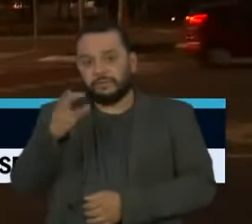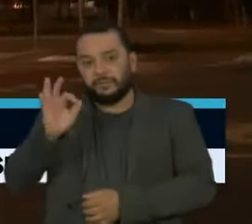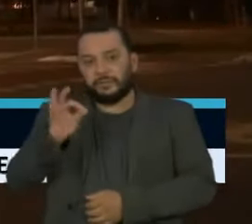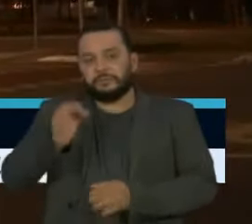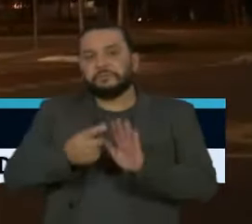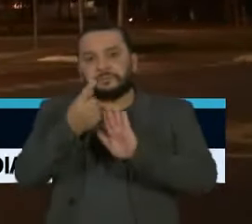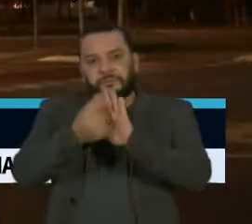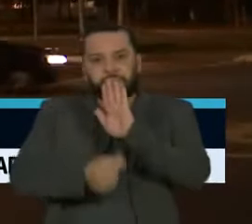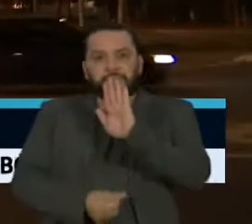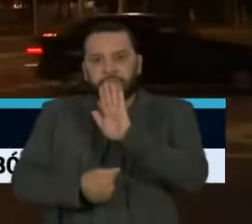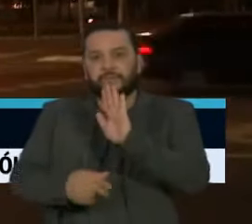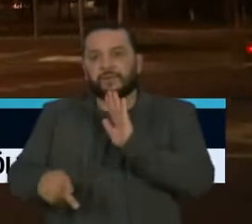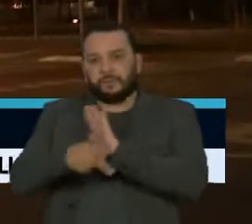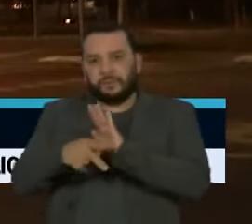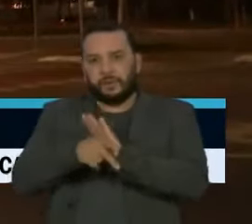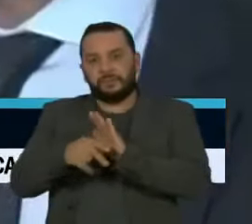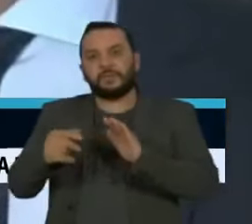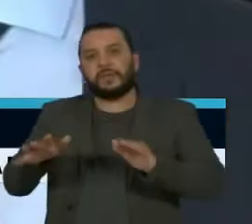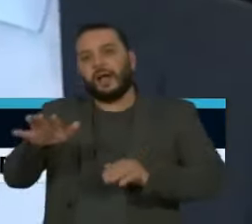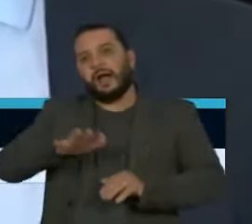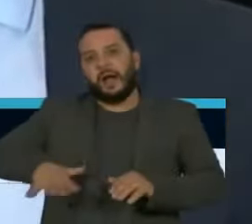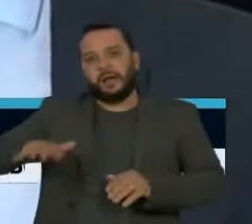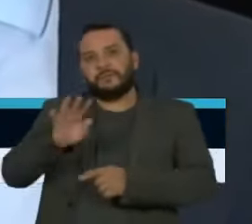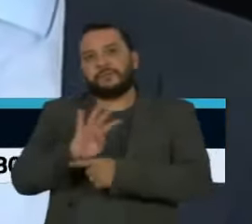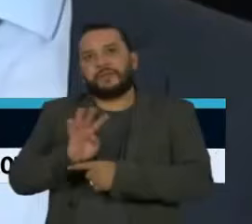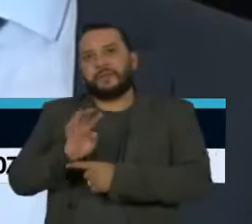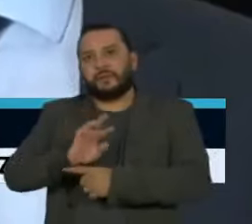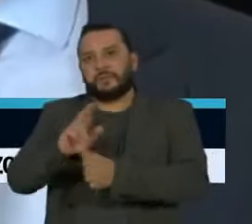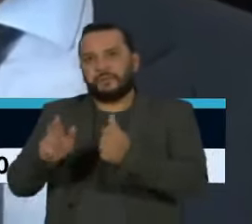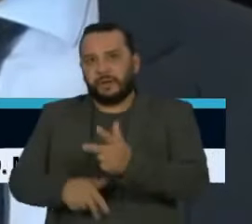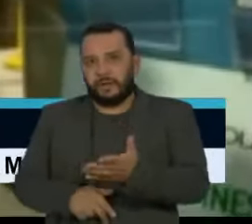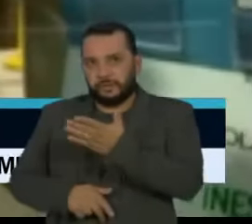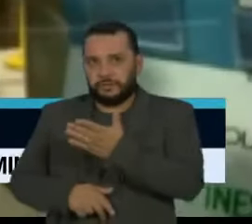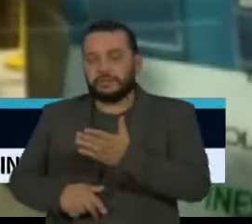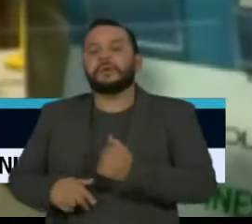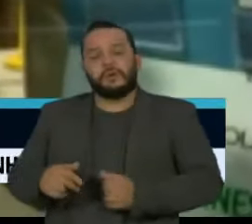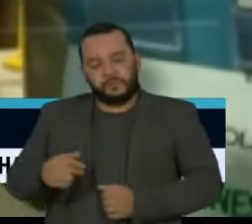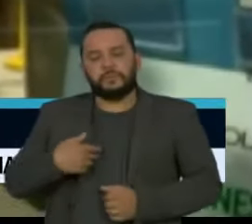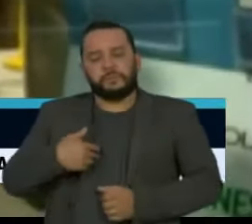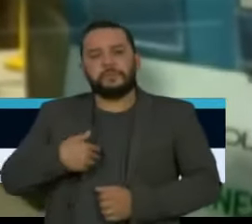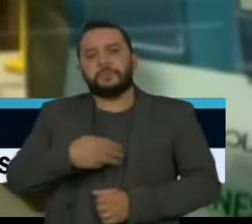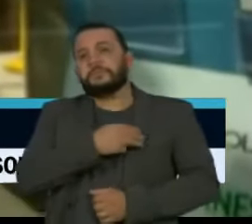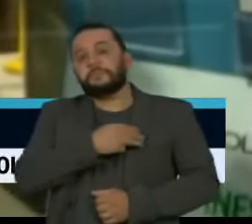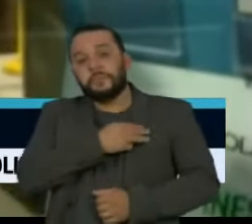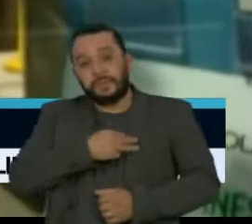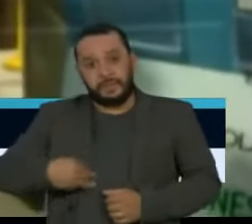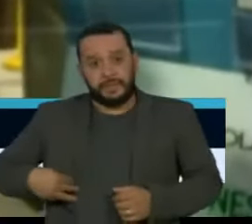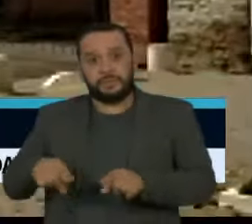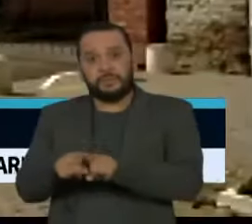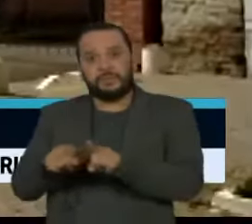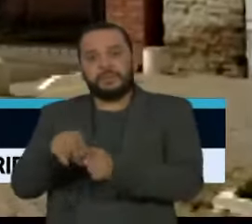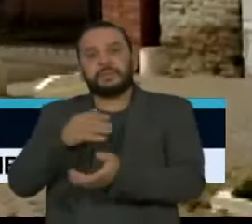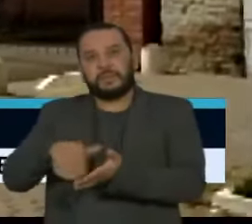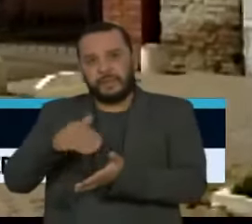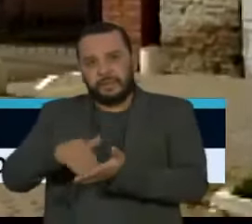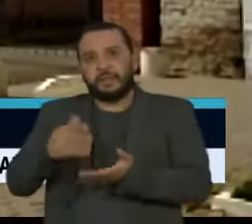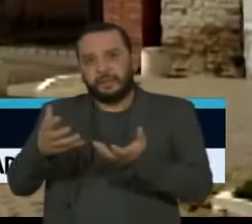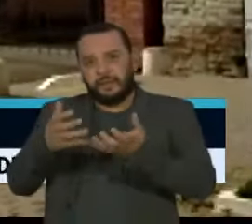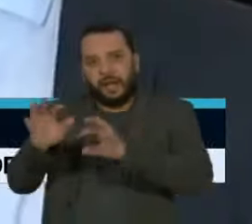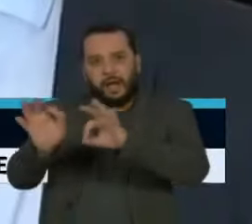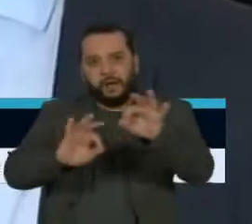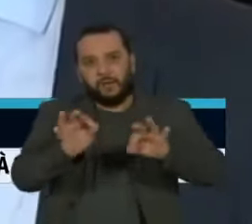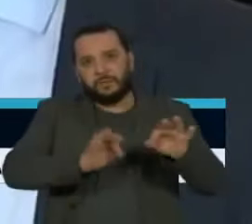do Fundo Setorial do Audiovisual. O ministro e o secretário prometem revitalizar a Cinemateca, mas não há prazo para a